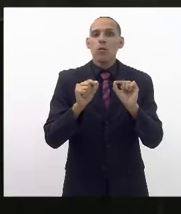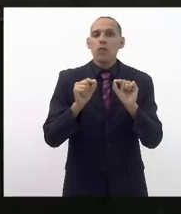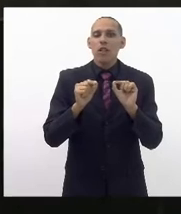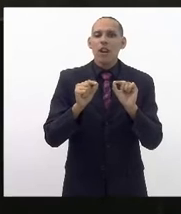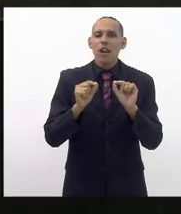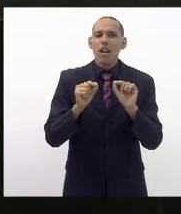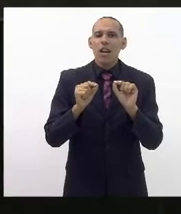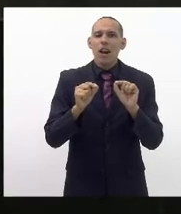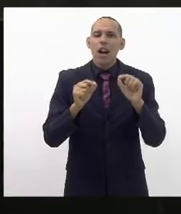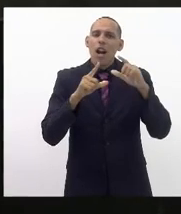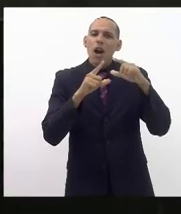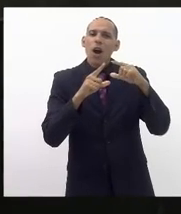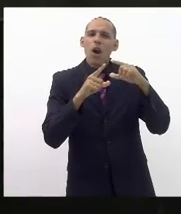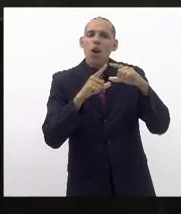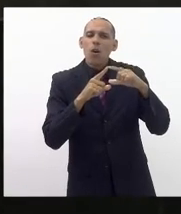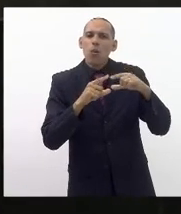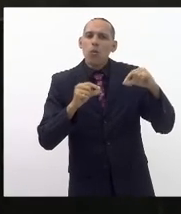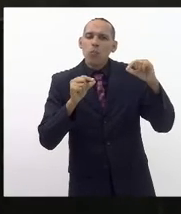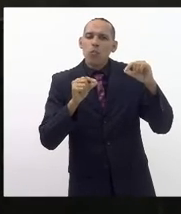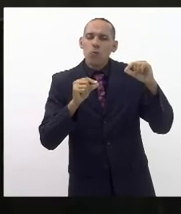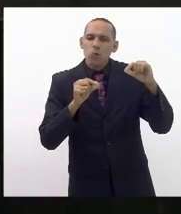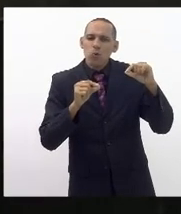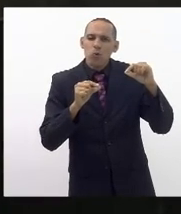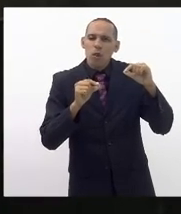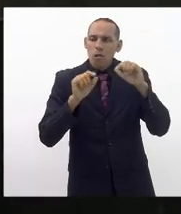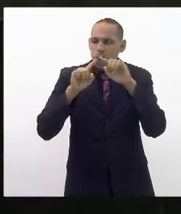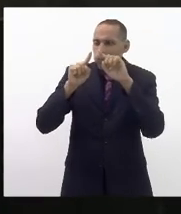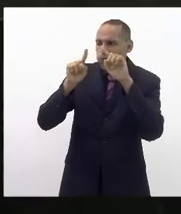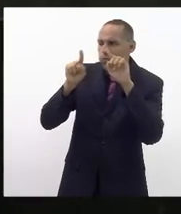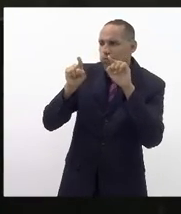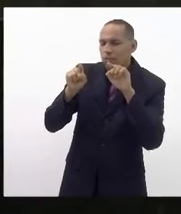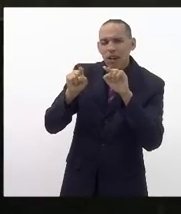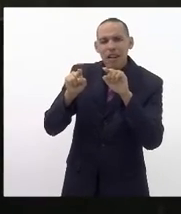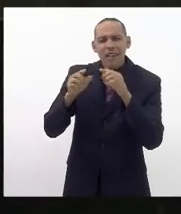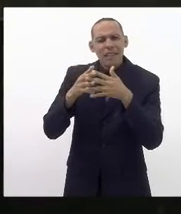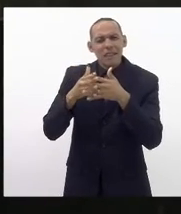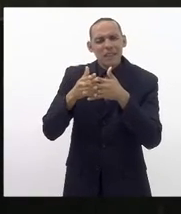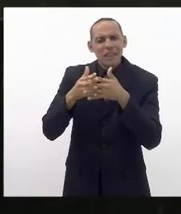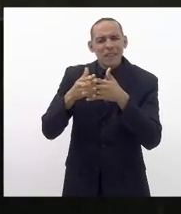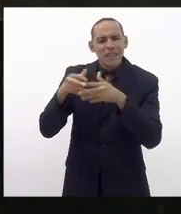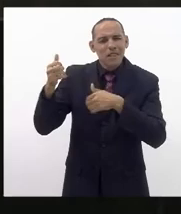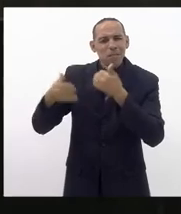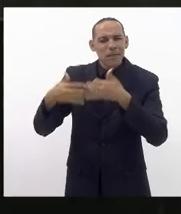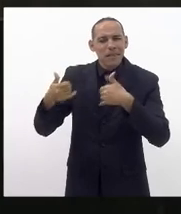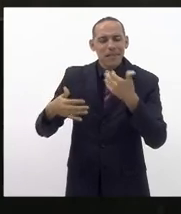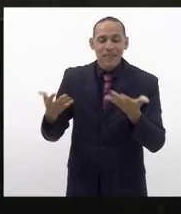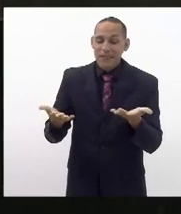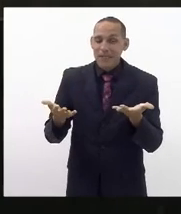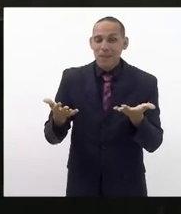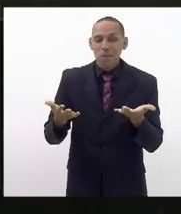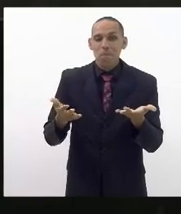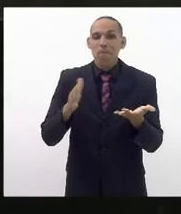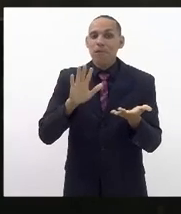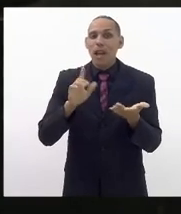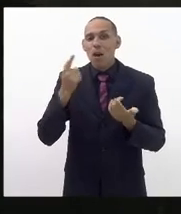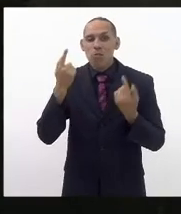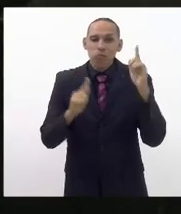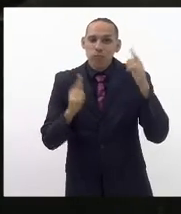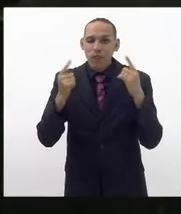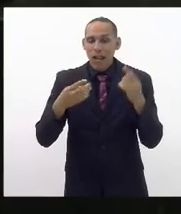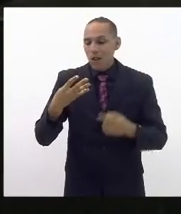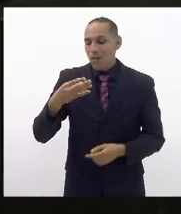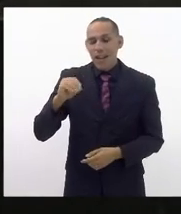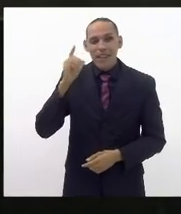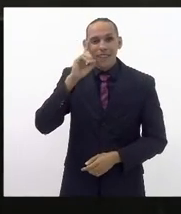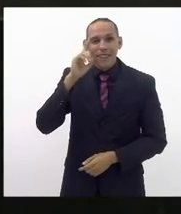cheia, tem toda uma complexidade da marcação dessa data religiosa. E o carnaval é 40 dias